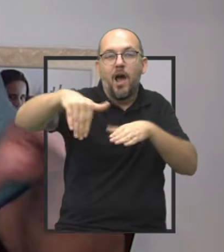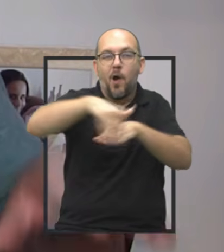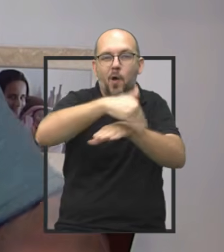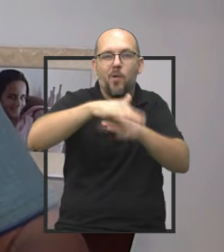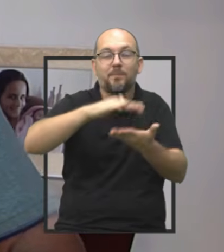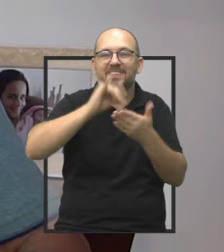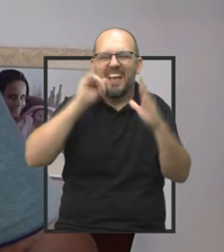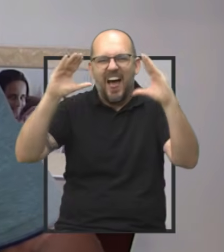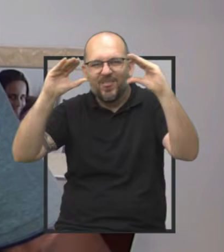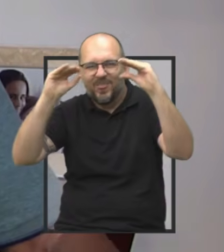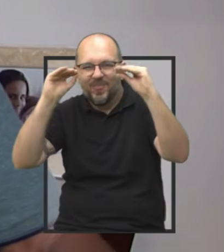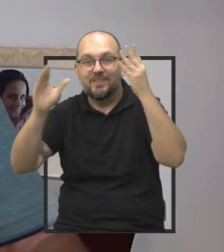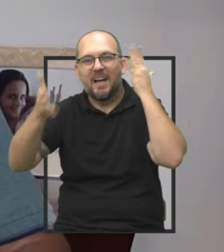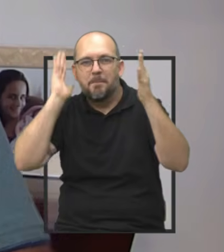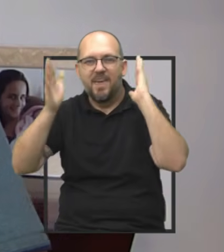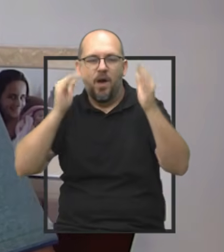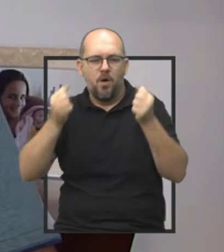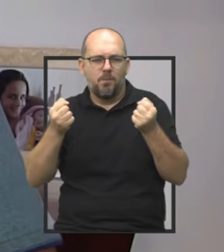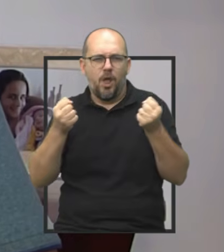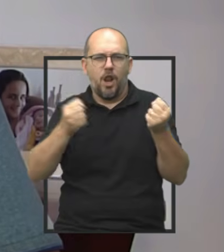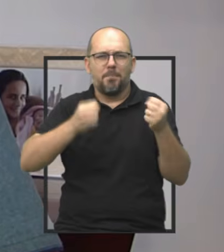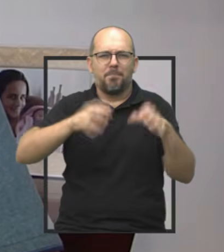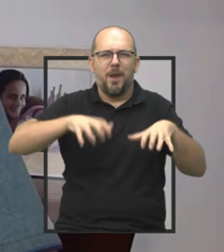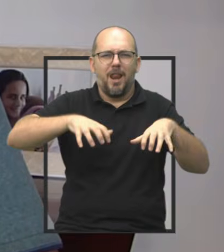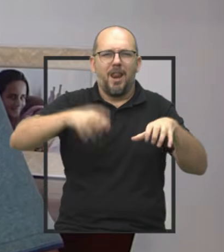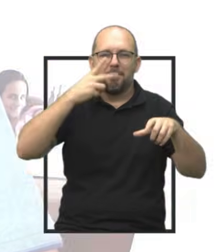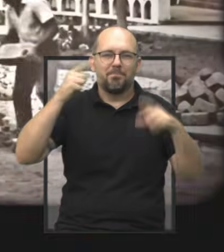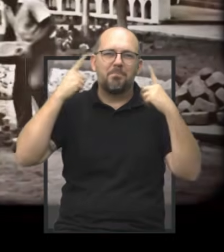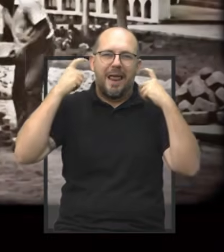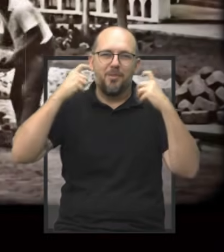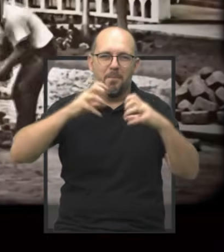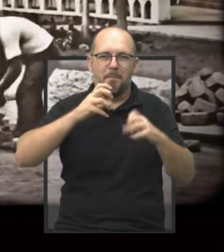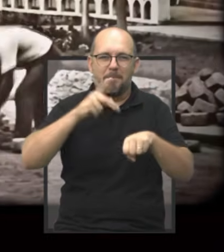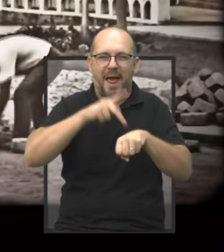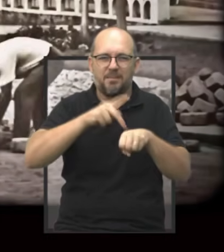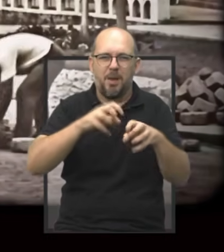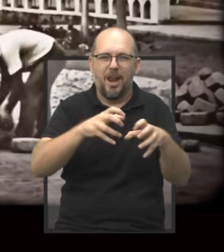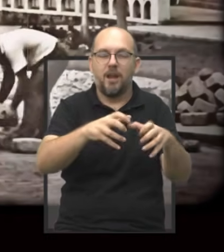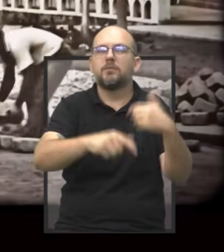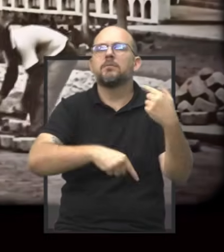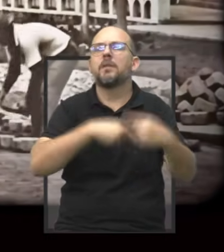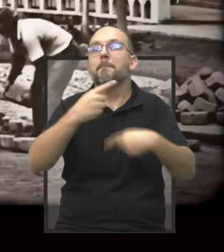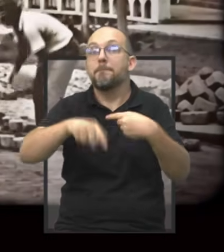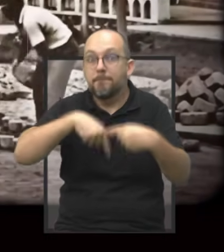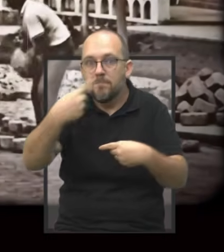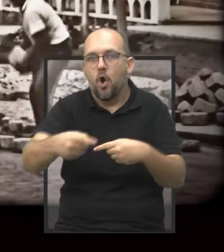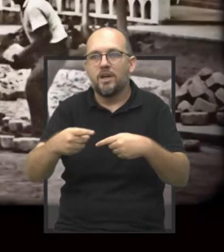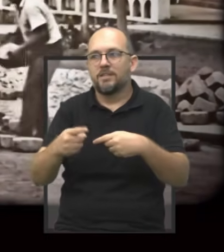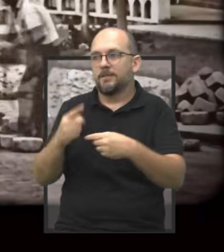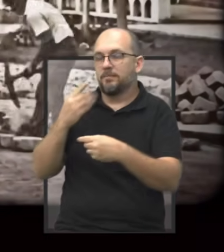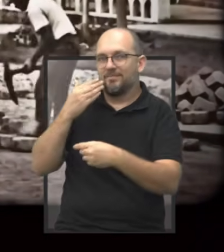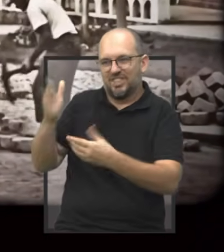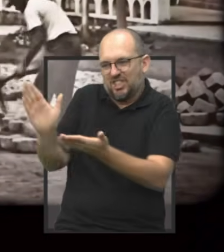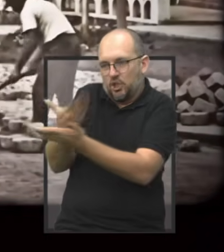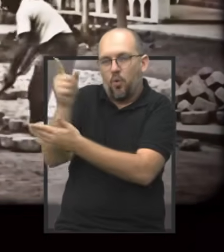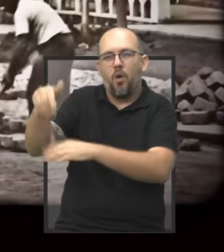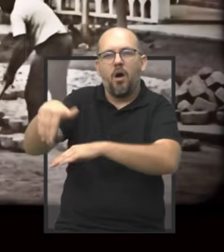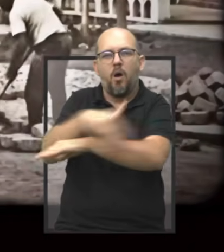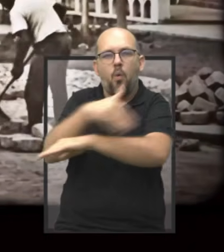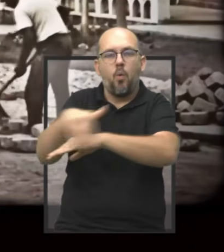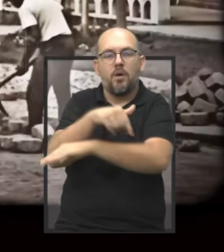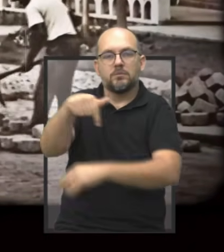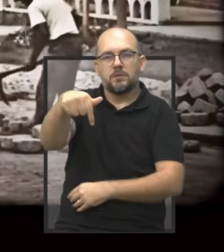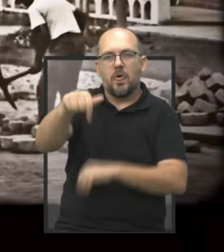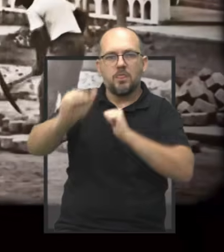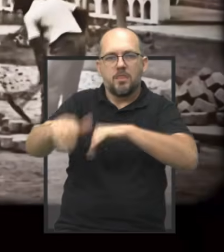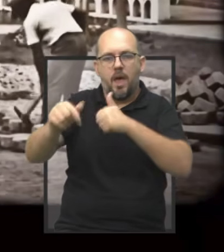um caminhão, fazia aquele barulho, só pedra. Mas, atrás disso daí, ele trouxe o paralelepípedo, quando tirou da